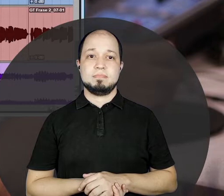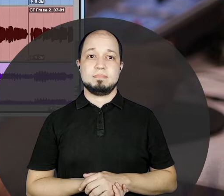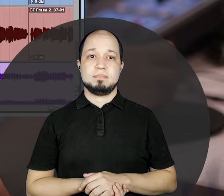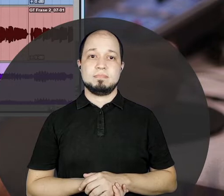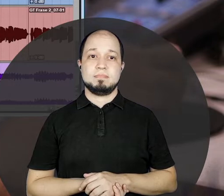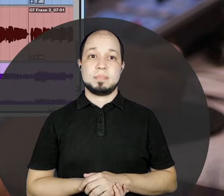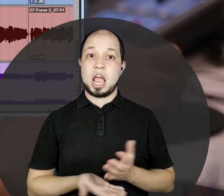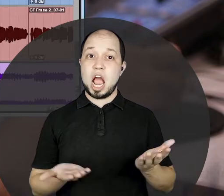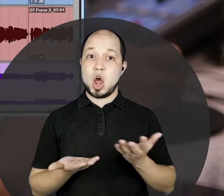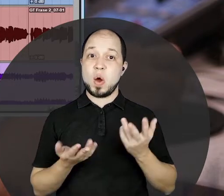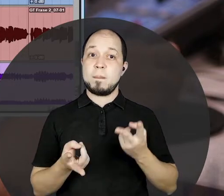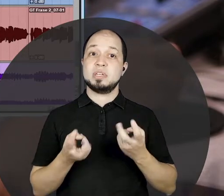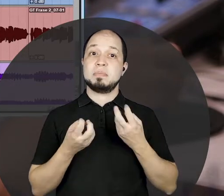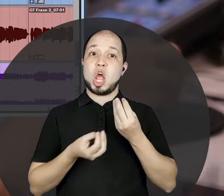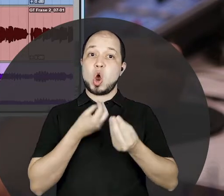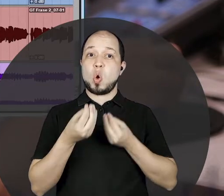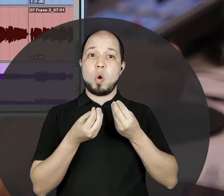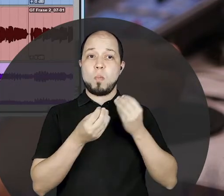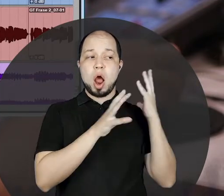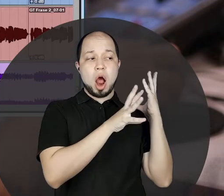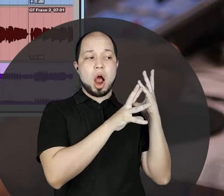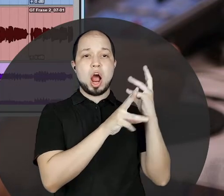Vamos ver como é que isso fica com o todo.